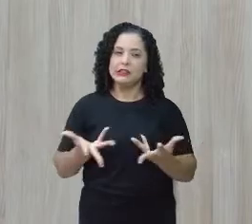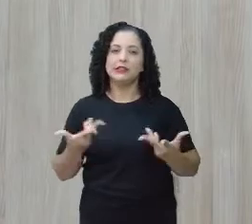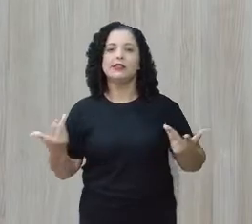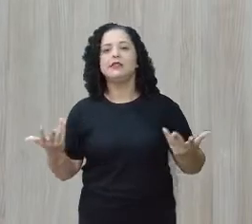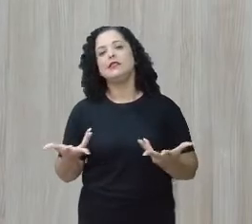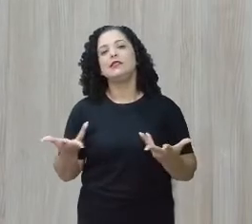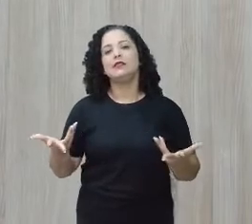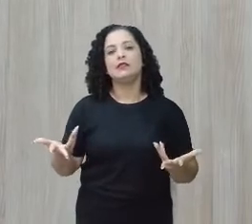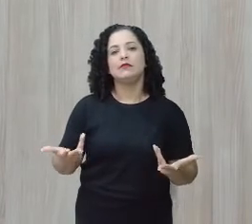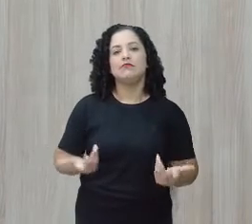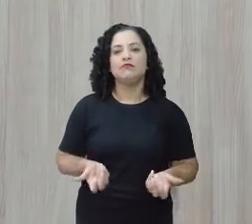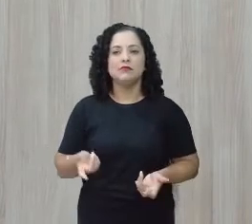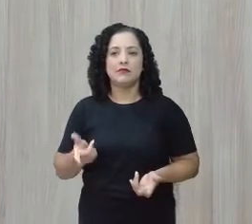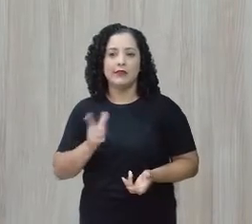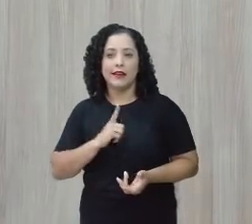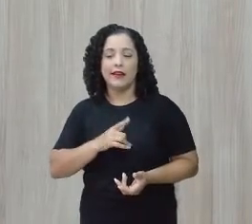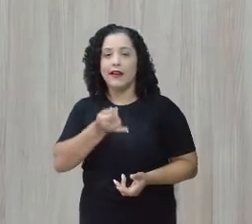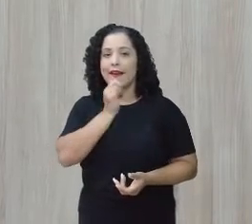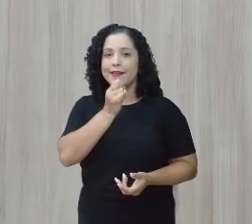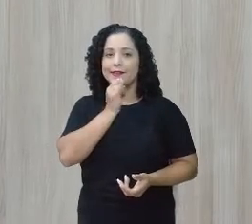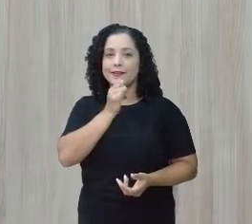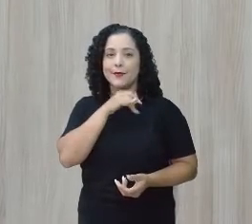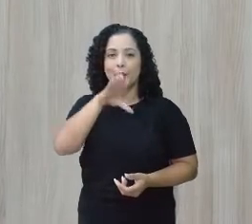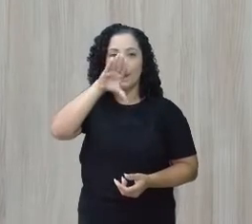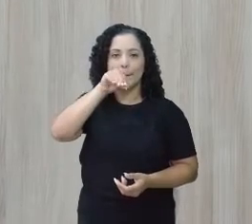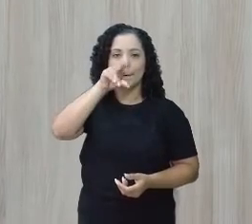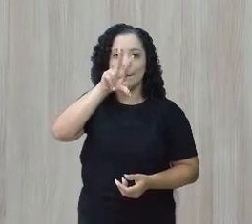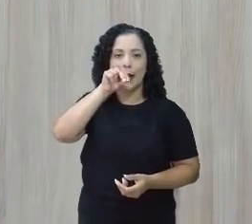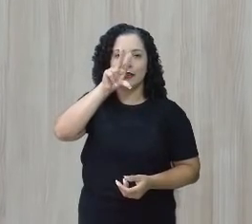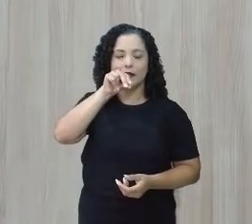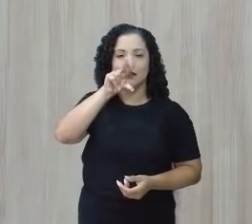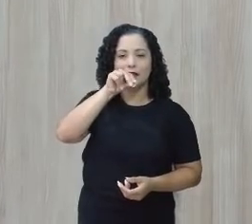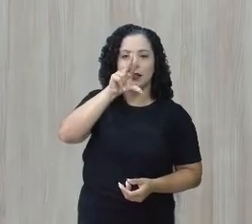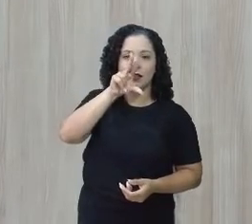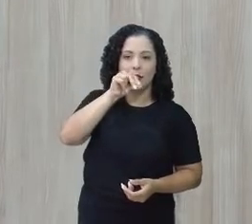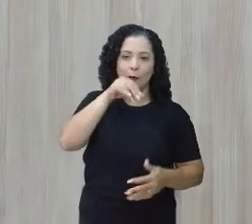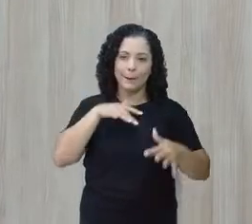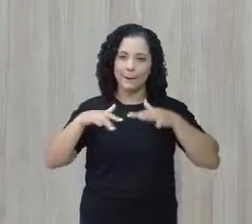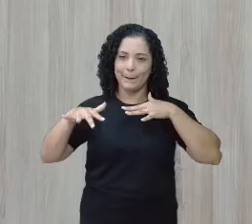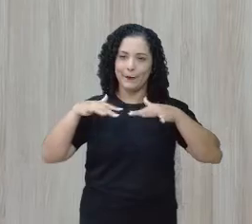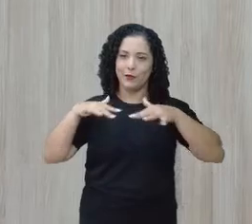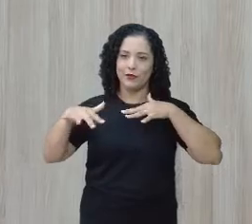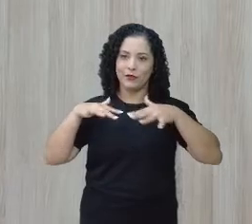esses patinhos ali começaram o